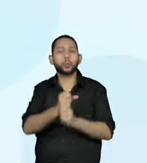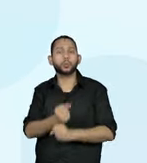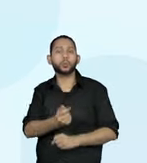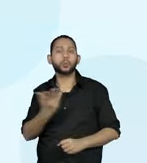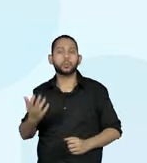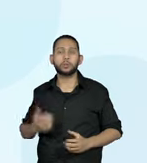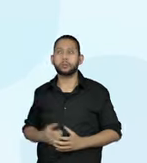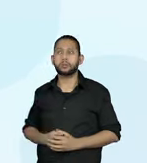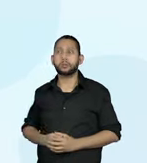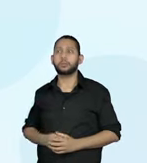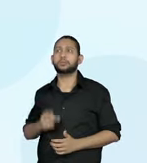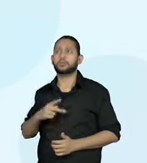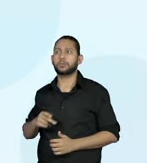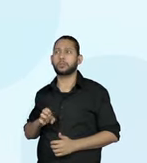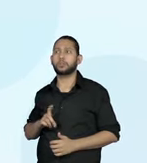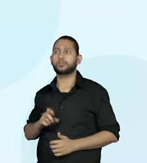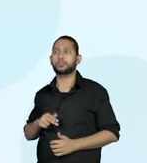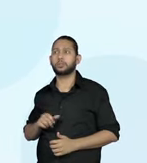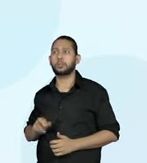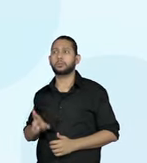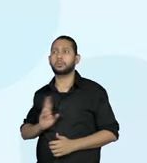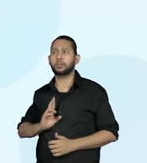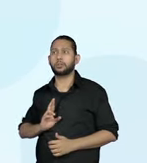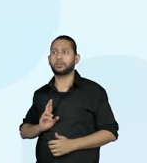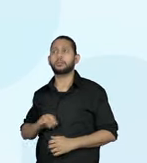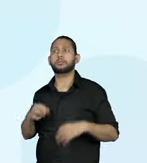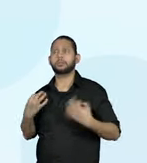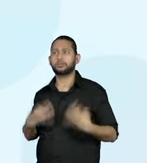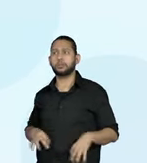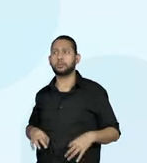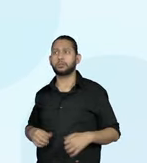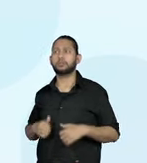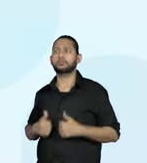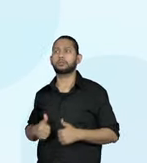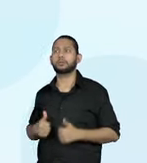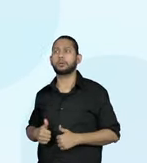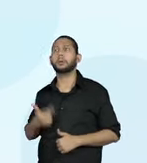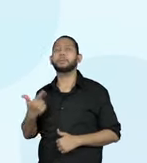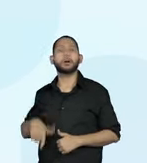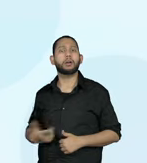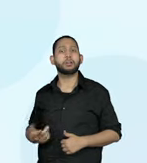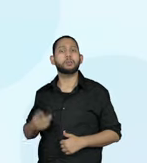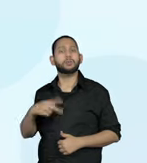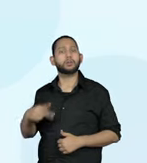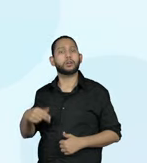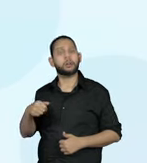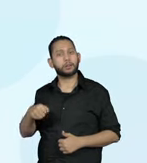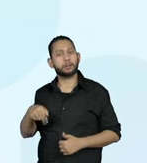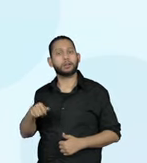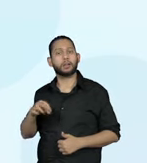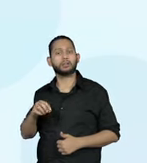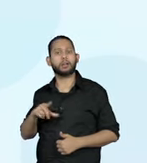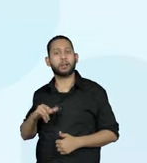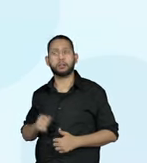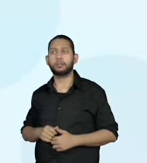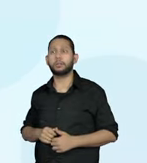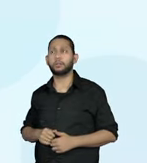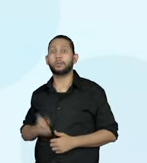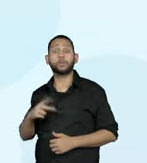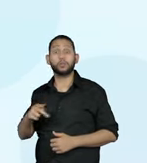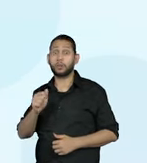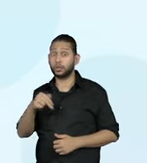professora Edna trouxe a resposta do Gabriel e tá certa, hein? Quem mais? Professora Natália. Professora Ângela